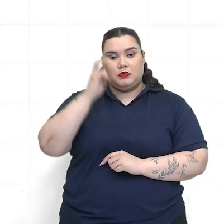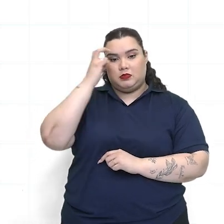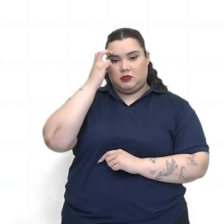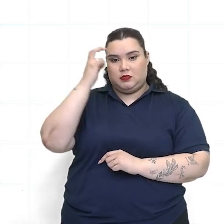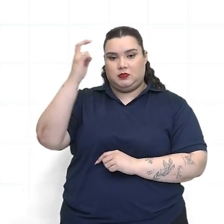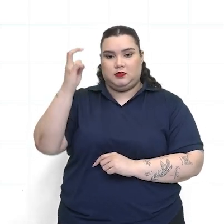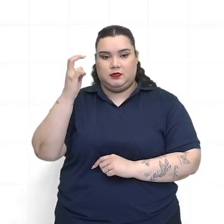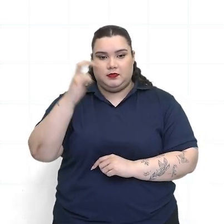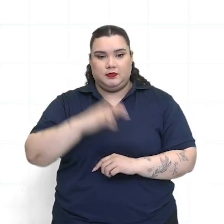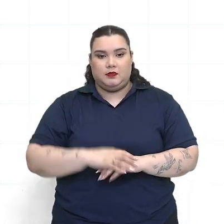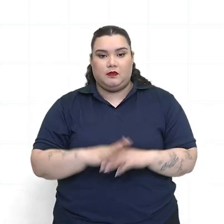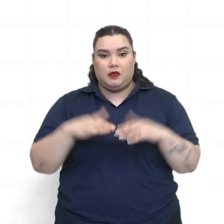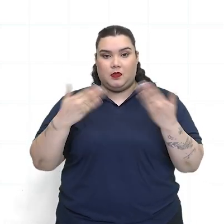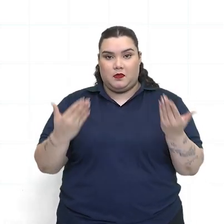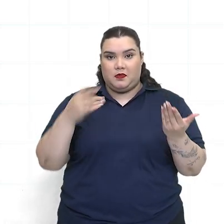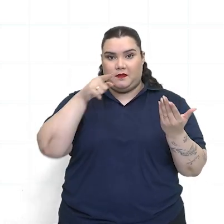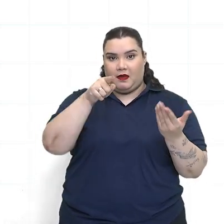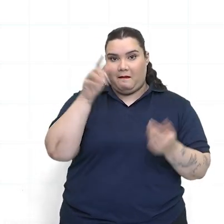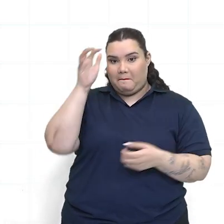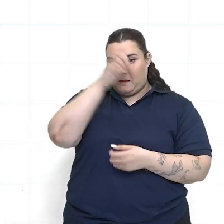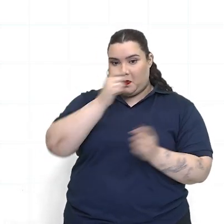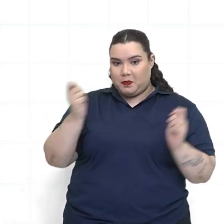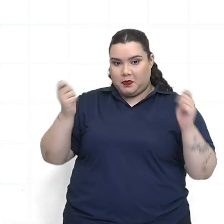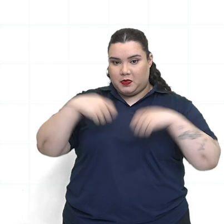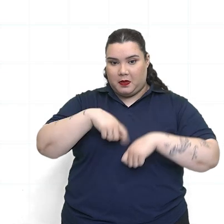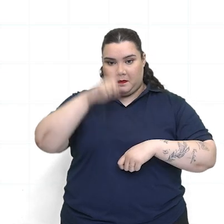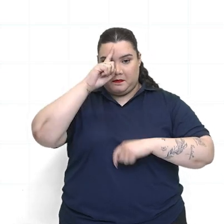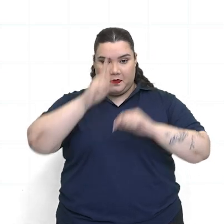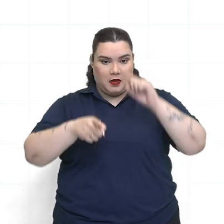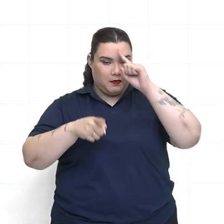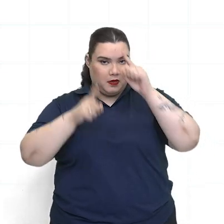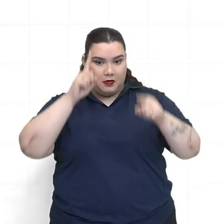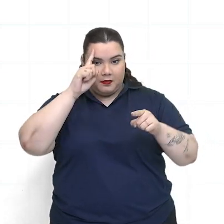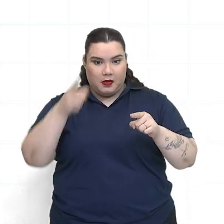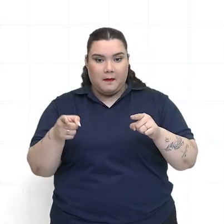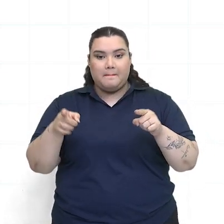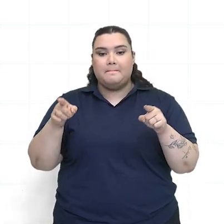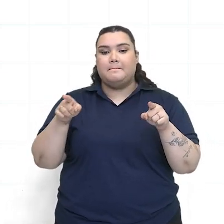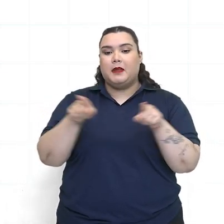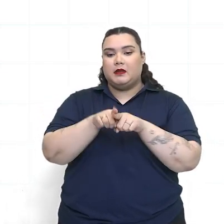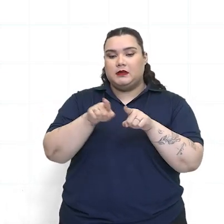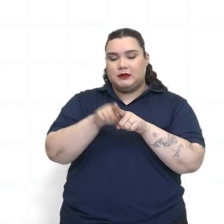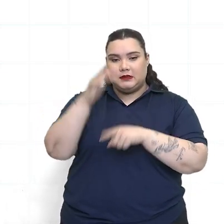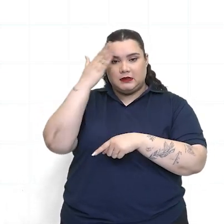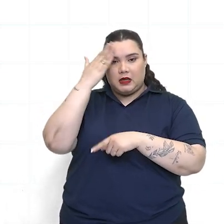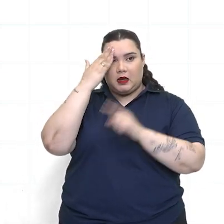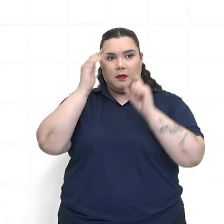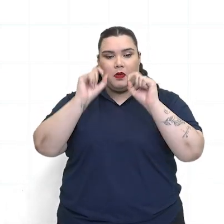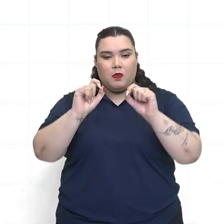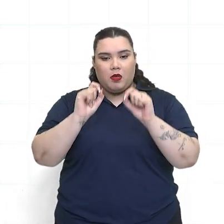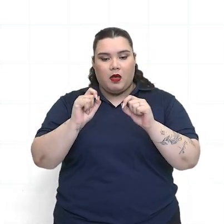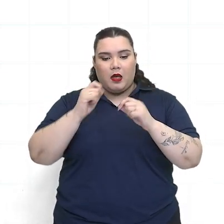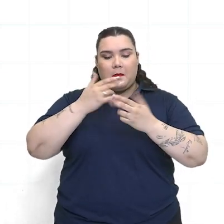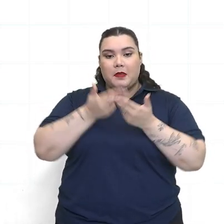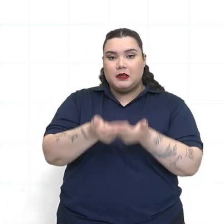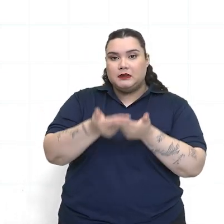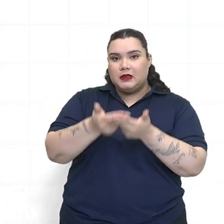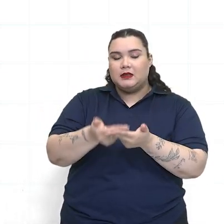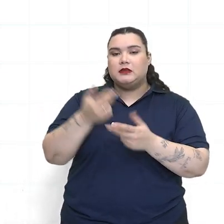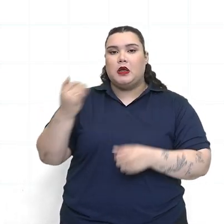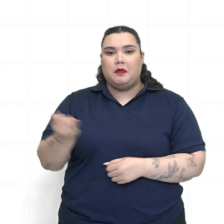sabedoria. Quando você aprende que pode dar ordens, mas também sabe que gentileza